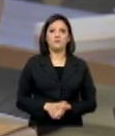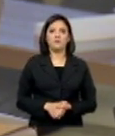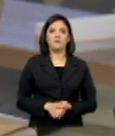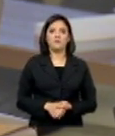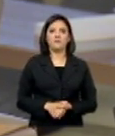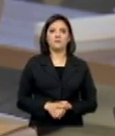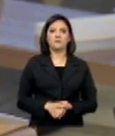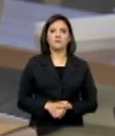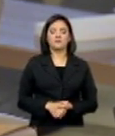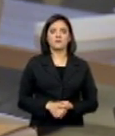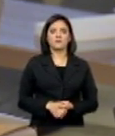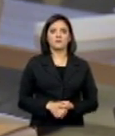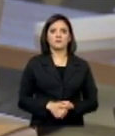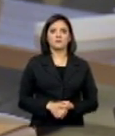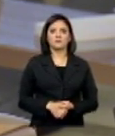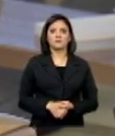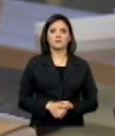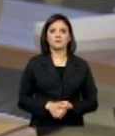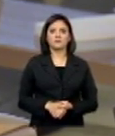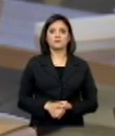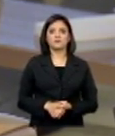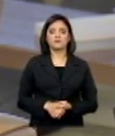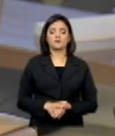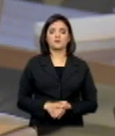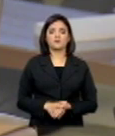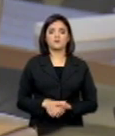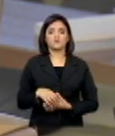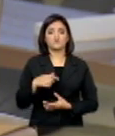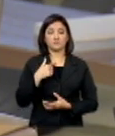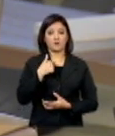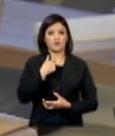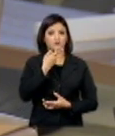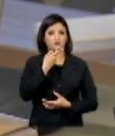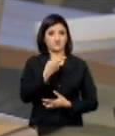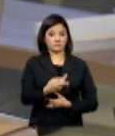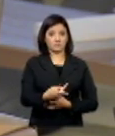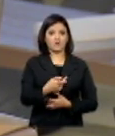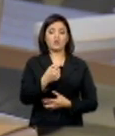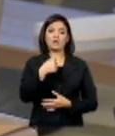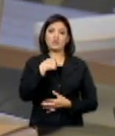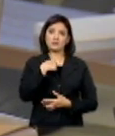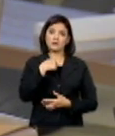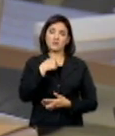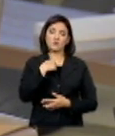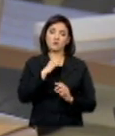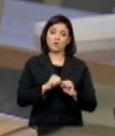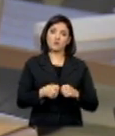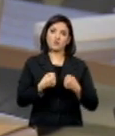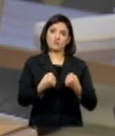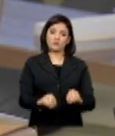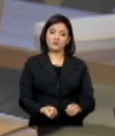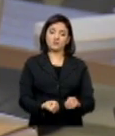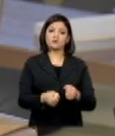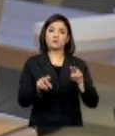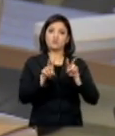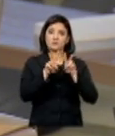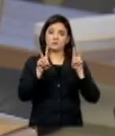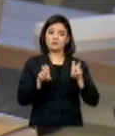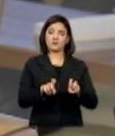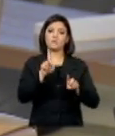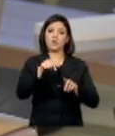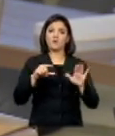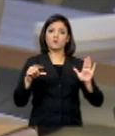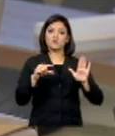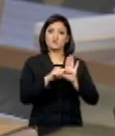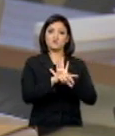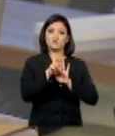é registro inicialmente que eu tenho sustentado show presente que esta matéria se subsume o inciso 5º do artigo